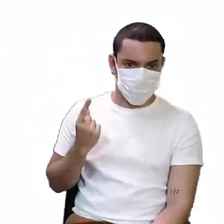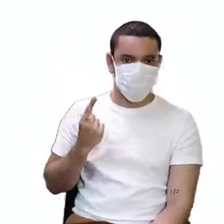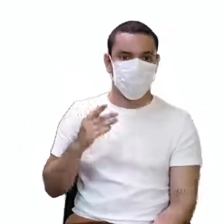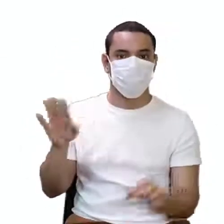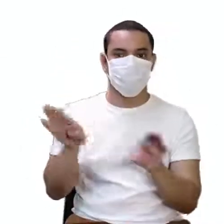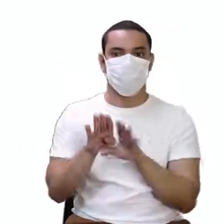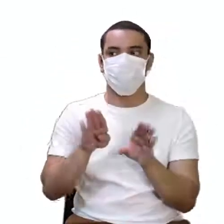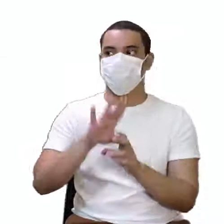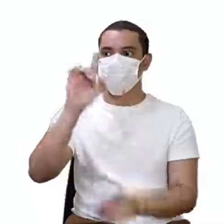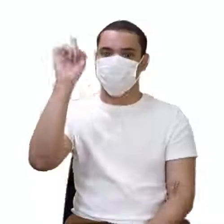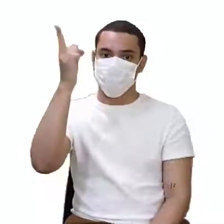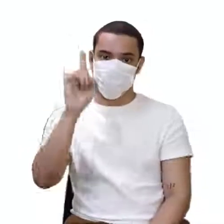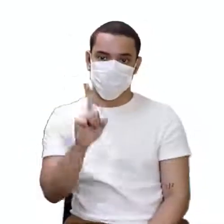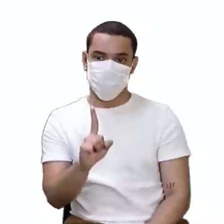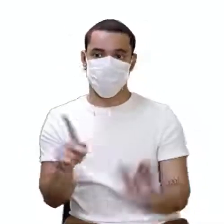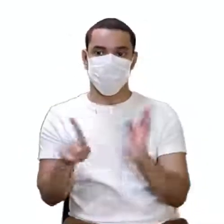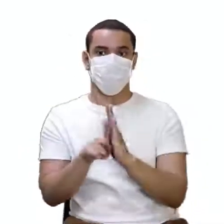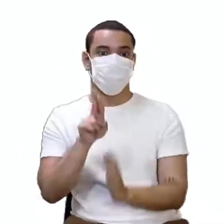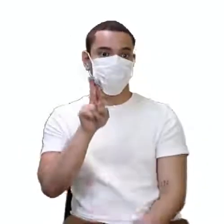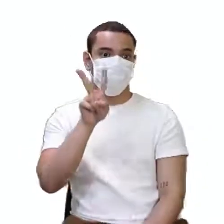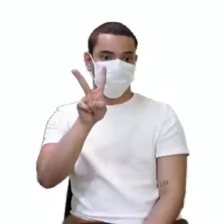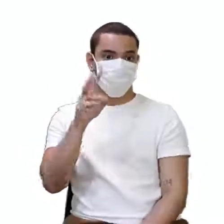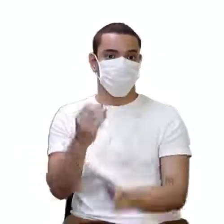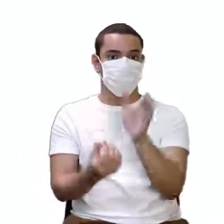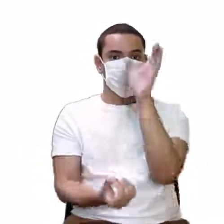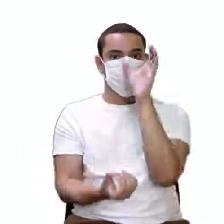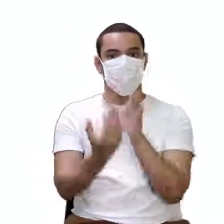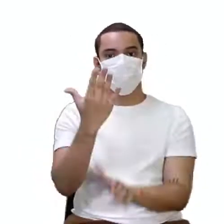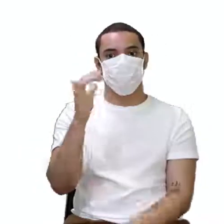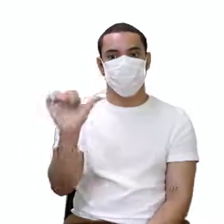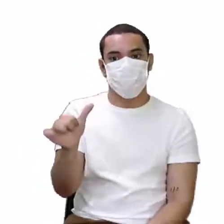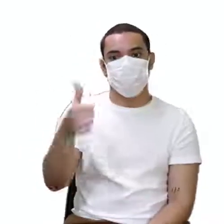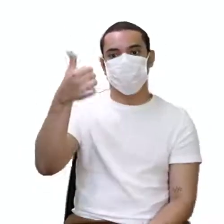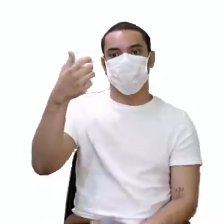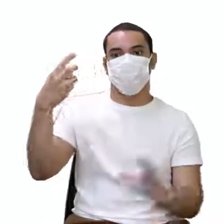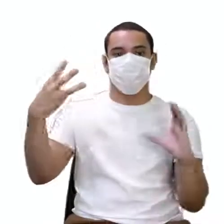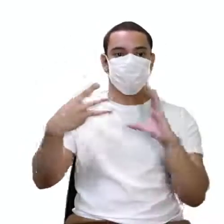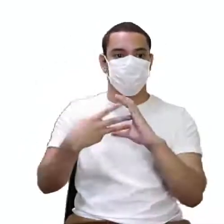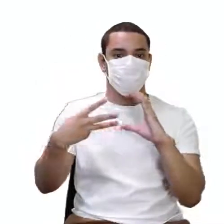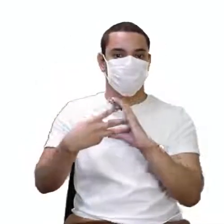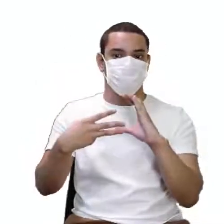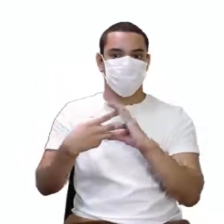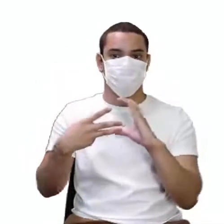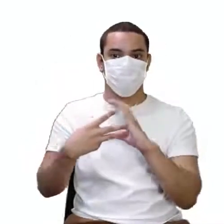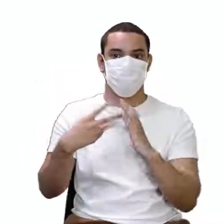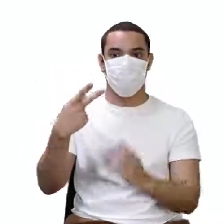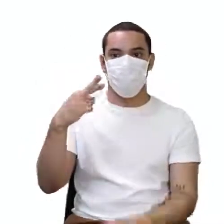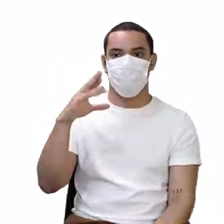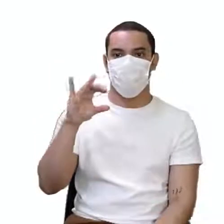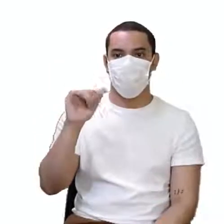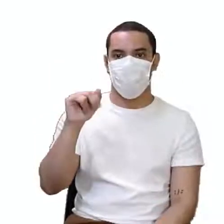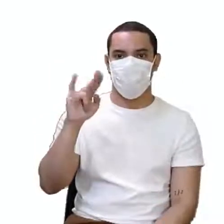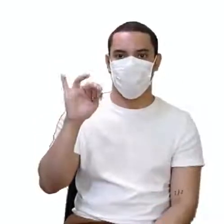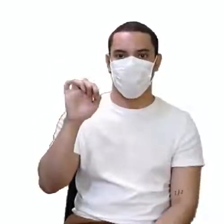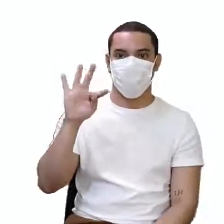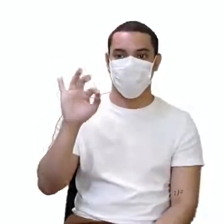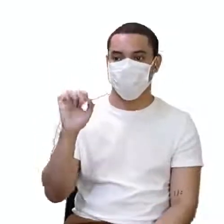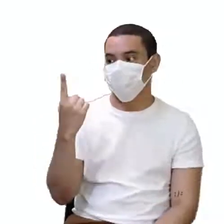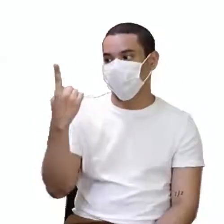Os raios ultravioletas dando origem a uma primeira célula procarionte